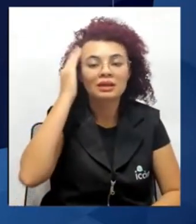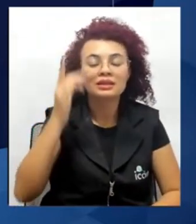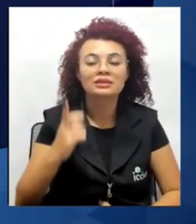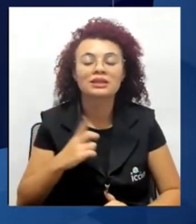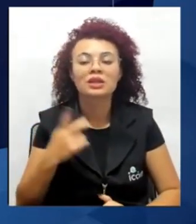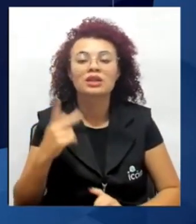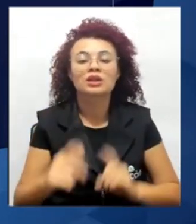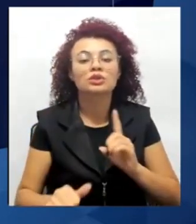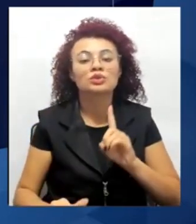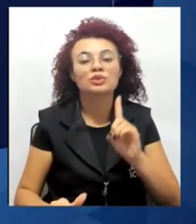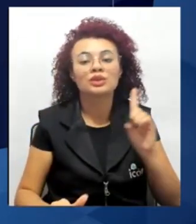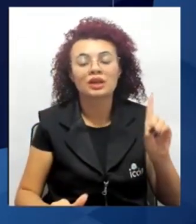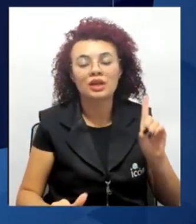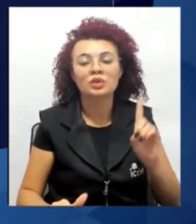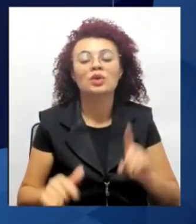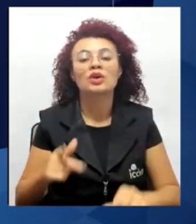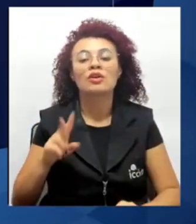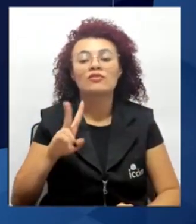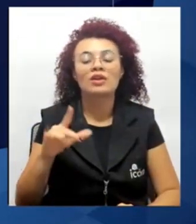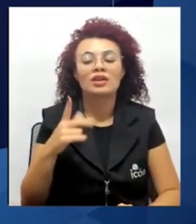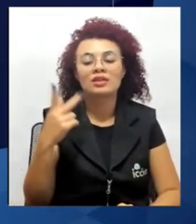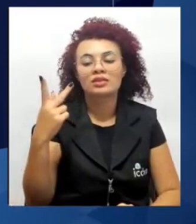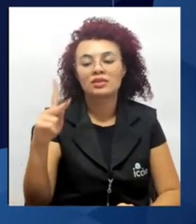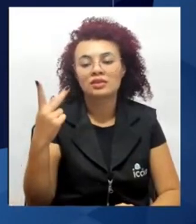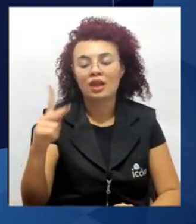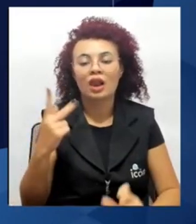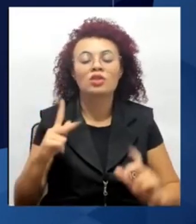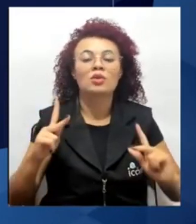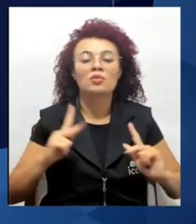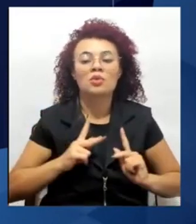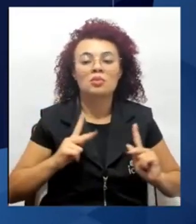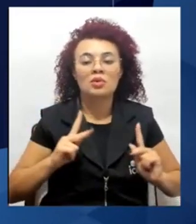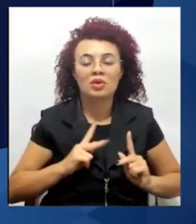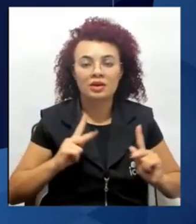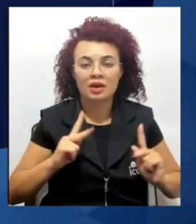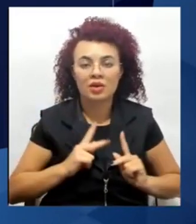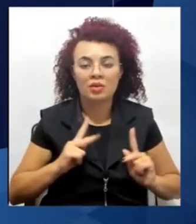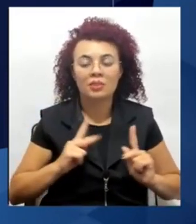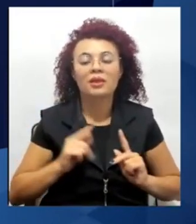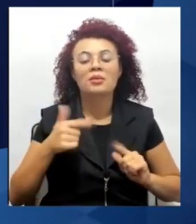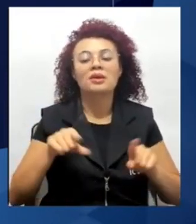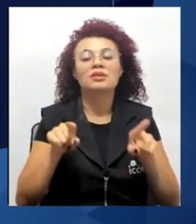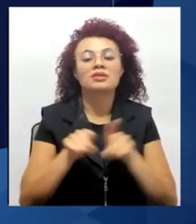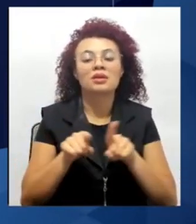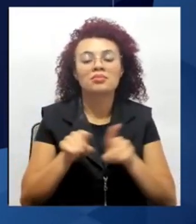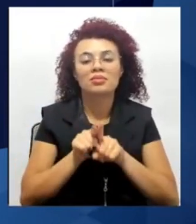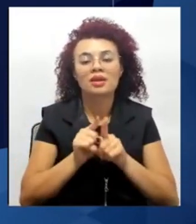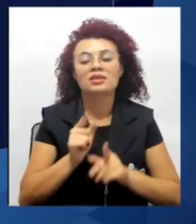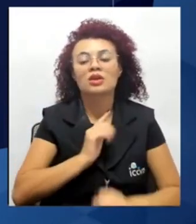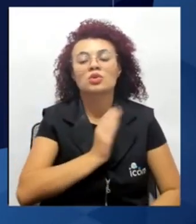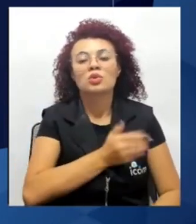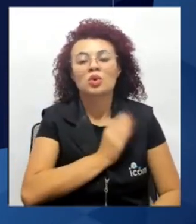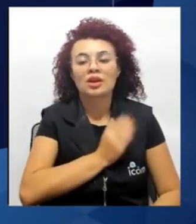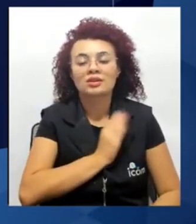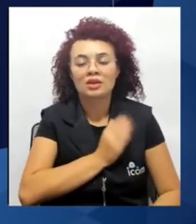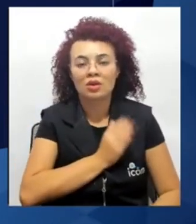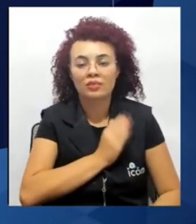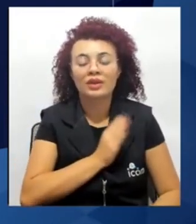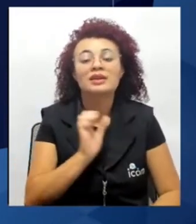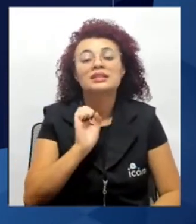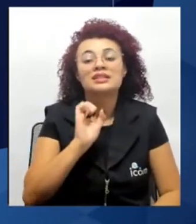média da artéria pulmonar, acompanhada por aumento da resistência vascular pulmonar, sem aumento da pressão estimada do